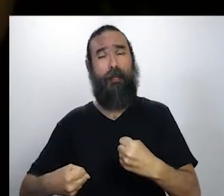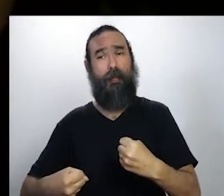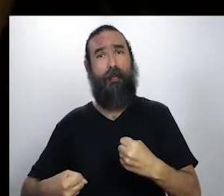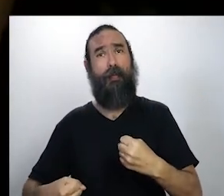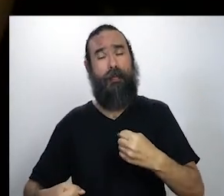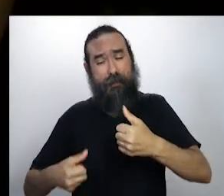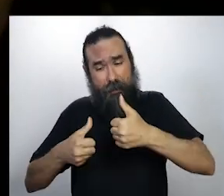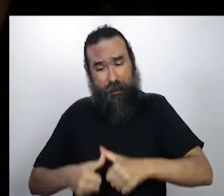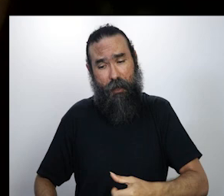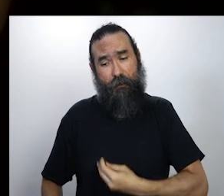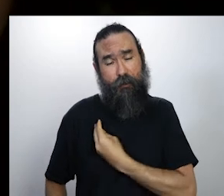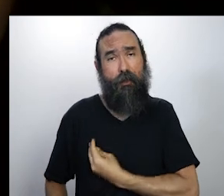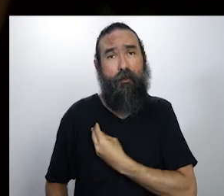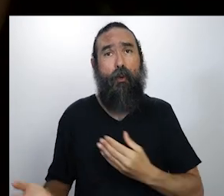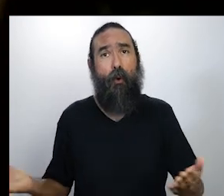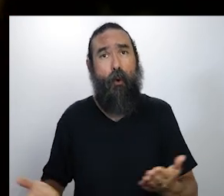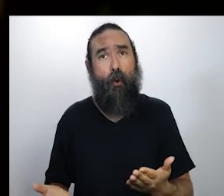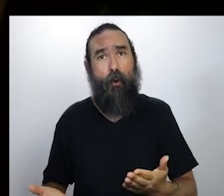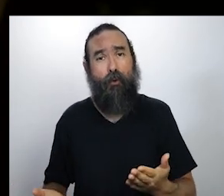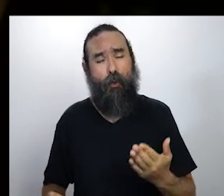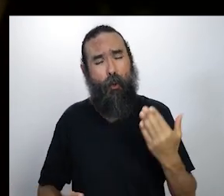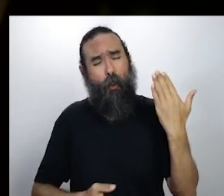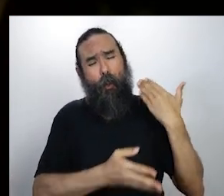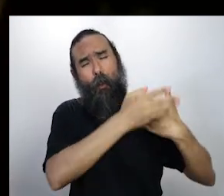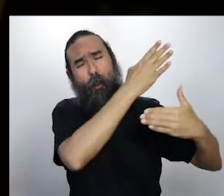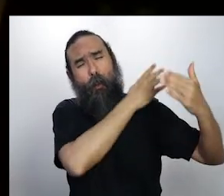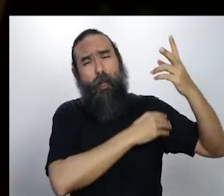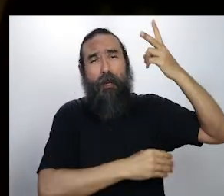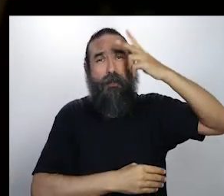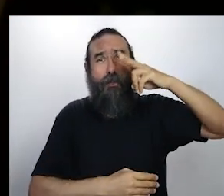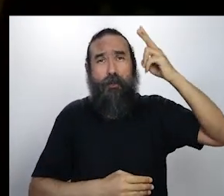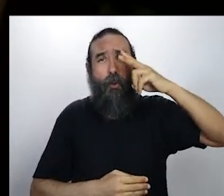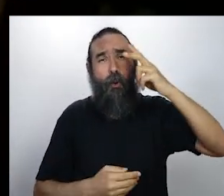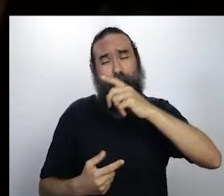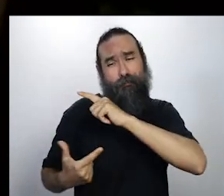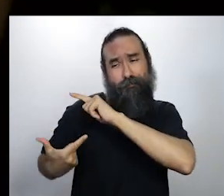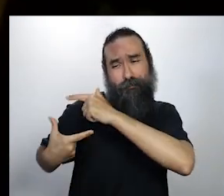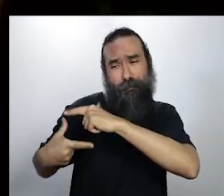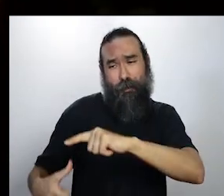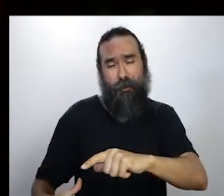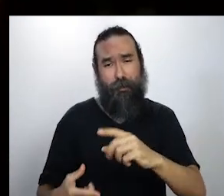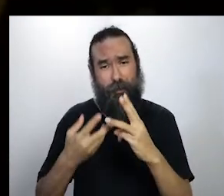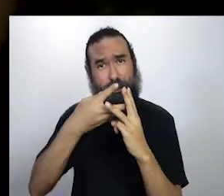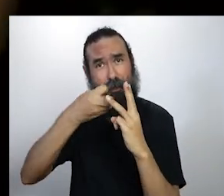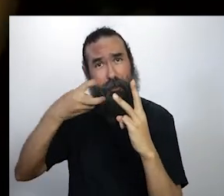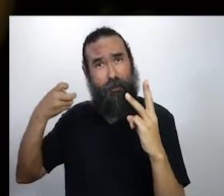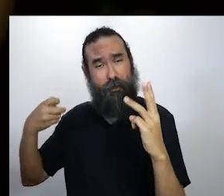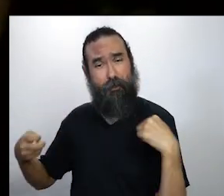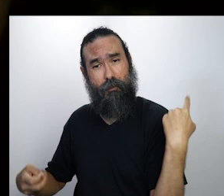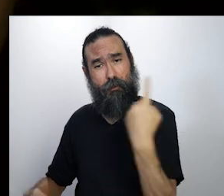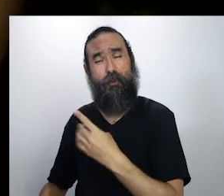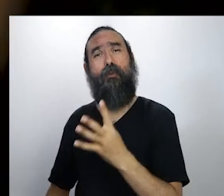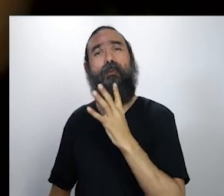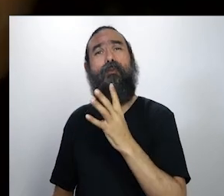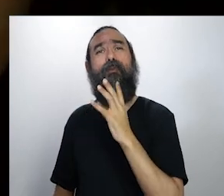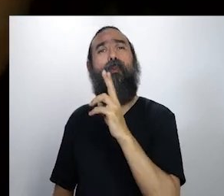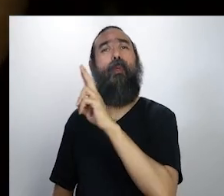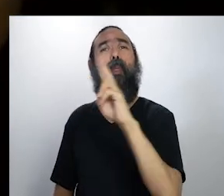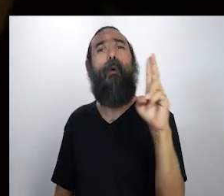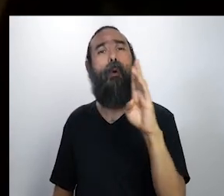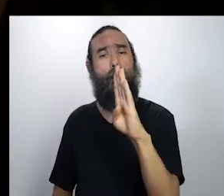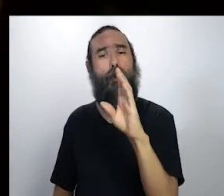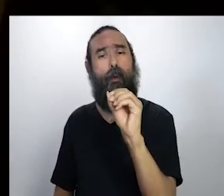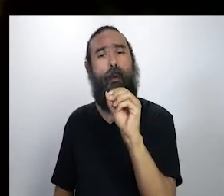é o fato da gente estar vivo hoje. Então, todo o processo de luta, tudo que nós, enquanto Krenak, enquanto Borum, nós somos conhecidos como